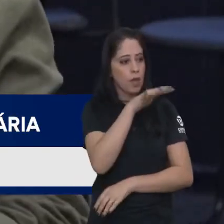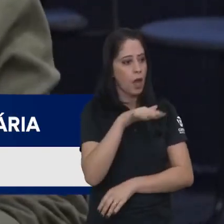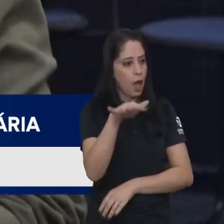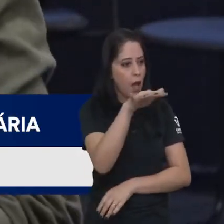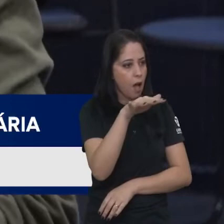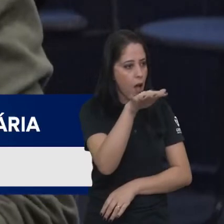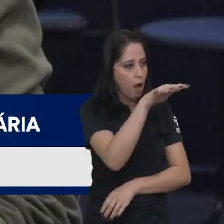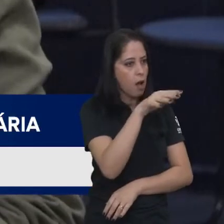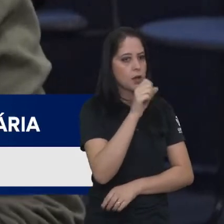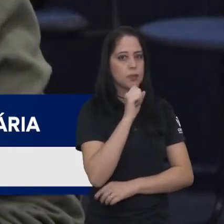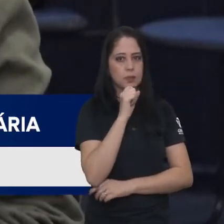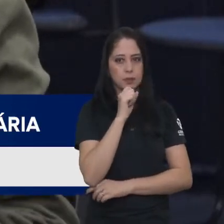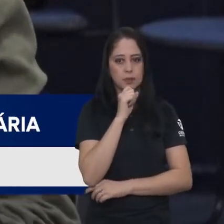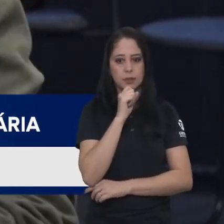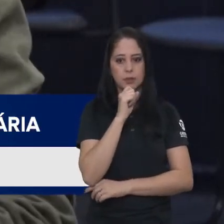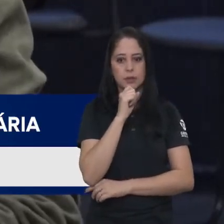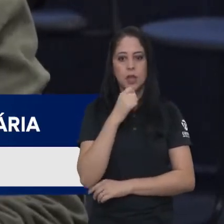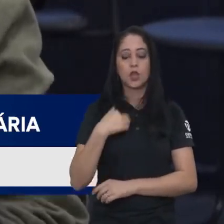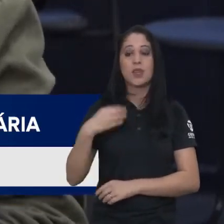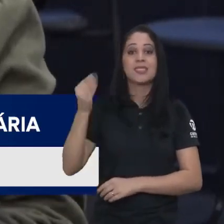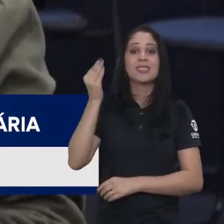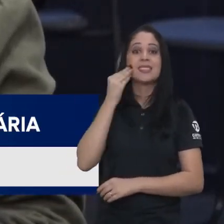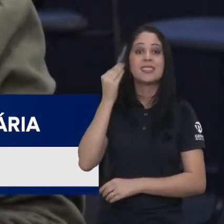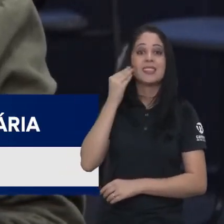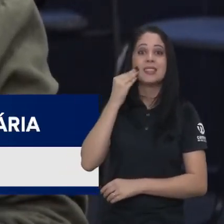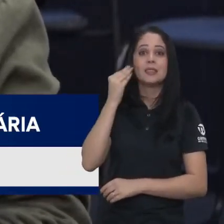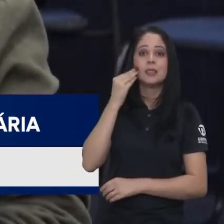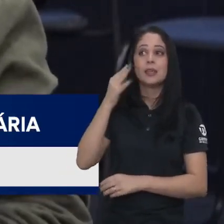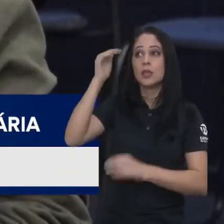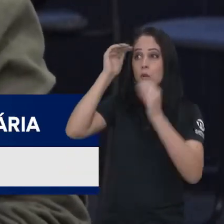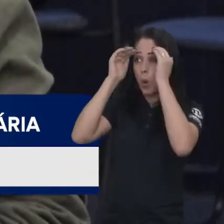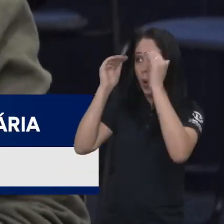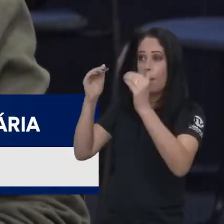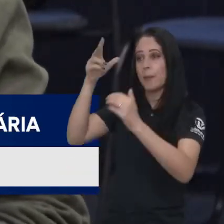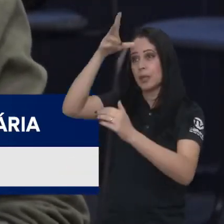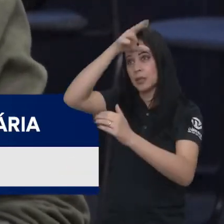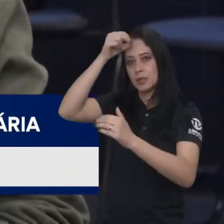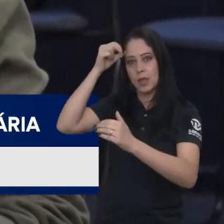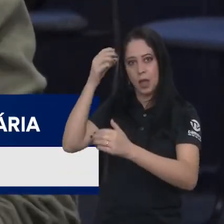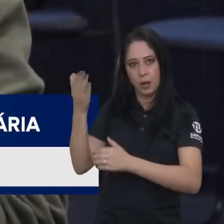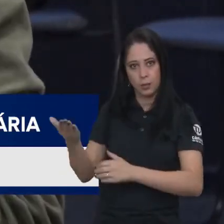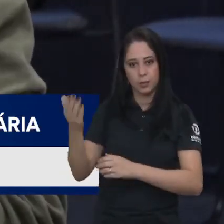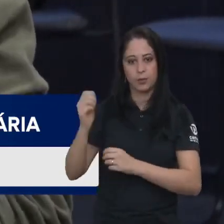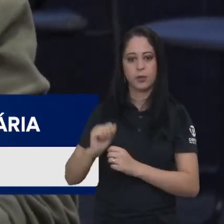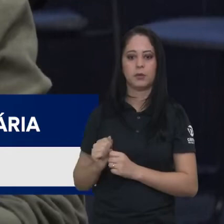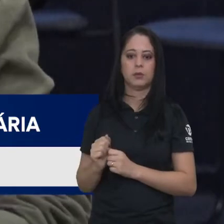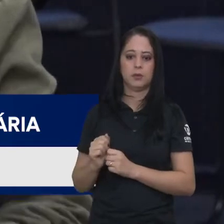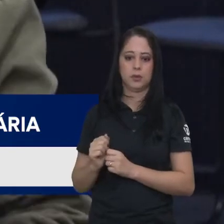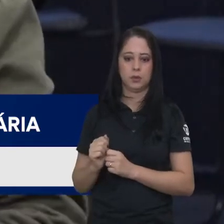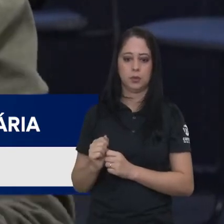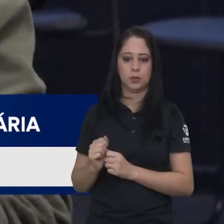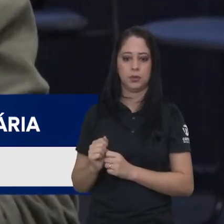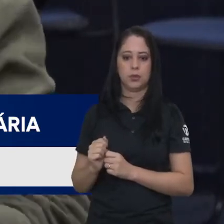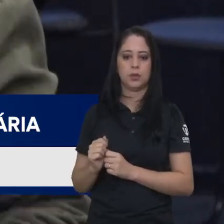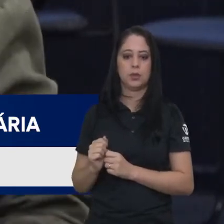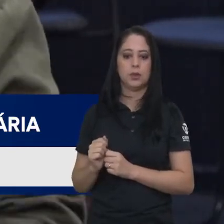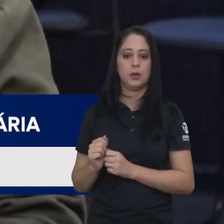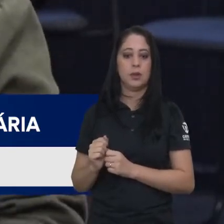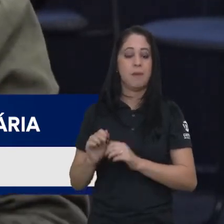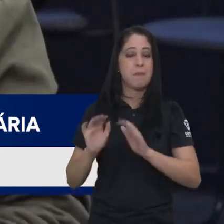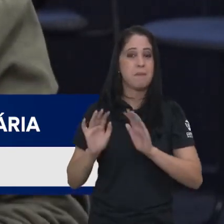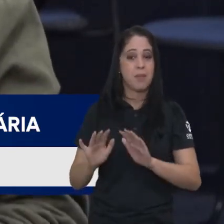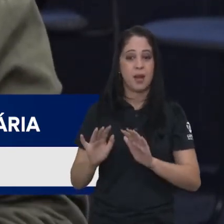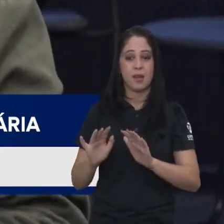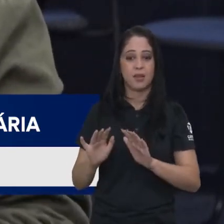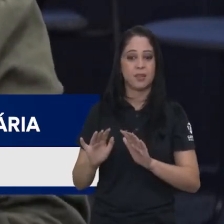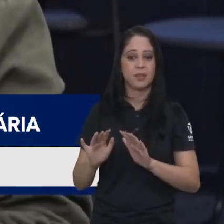estamos tentando atender as exigências da prefeitura quanto ao levantamento de área, ao desmembramento, à legalização,